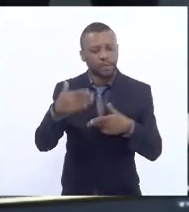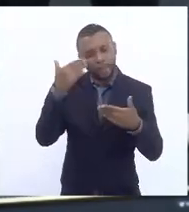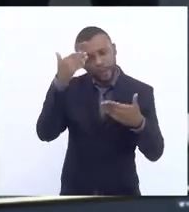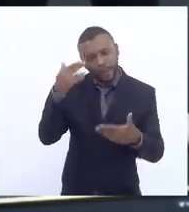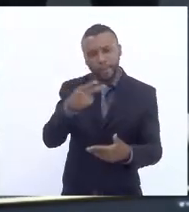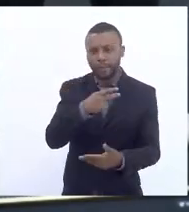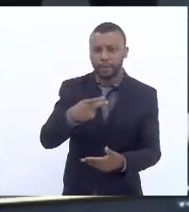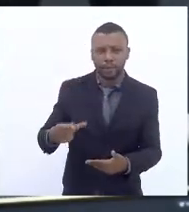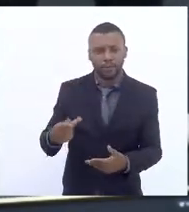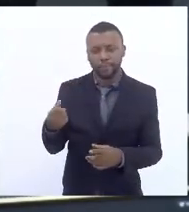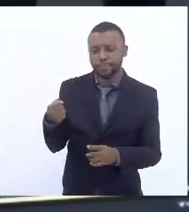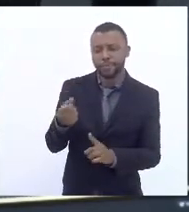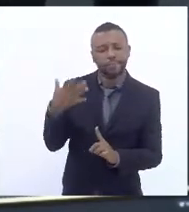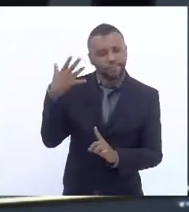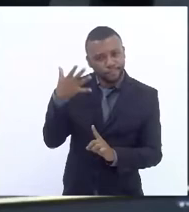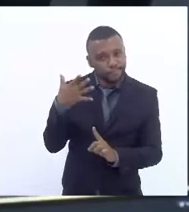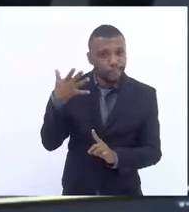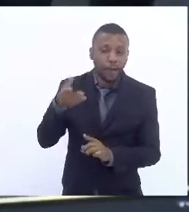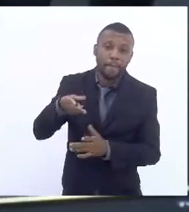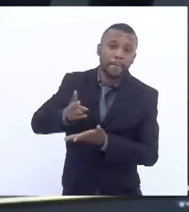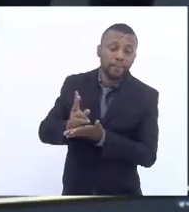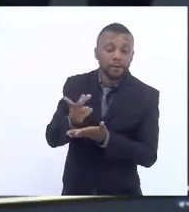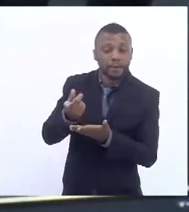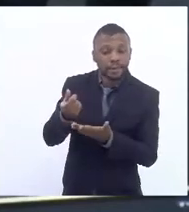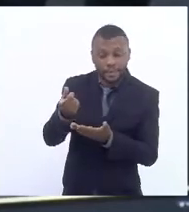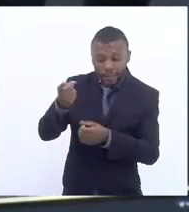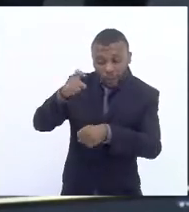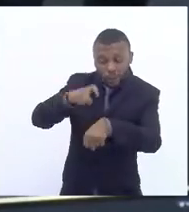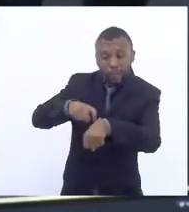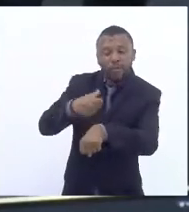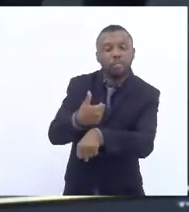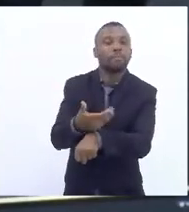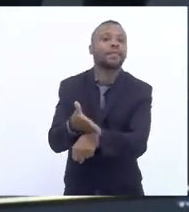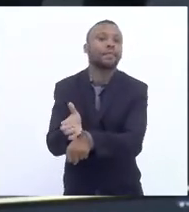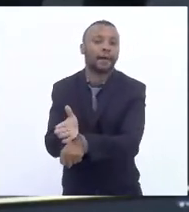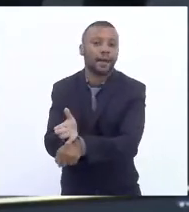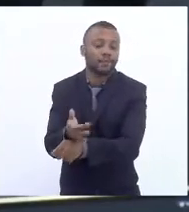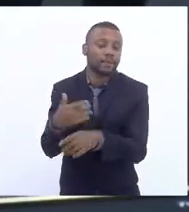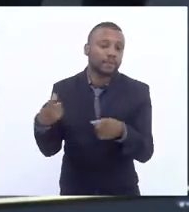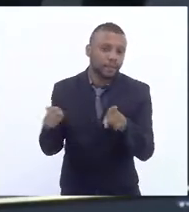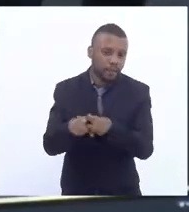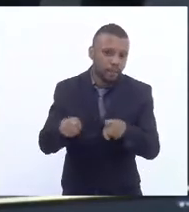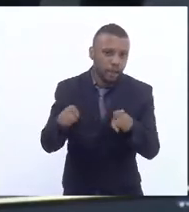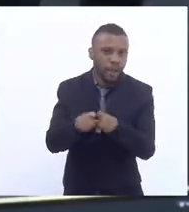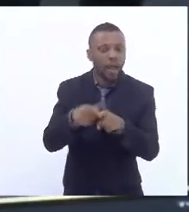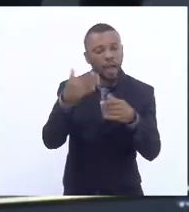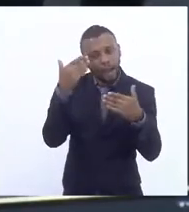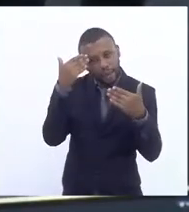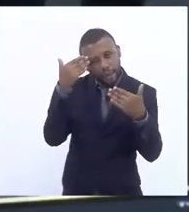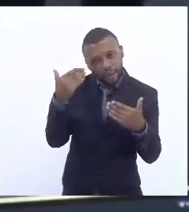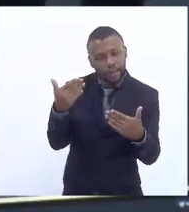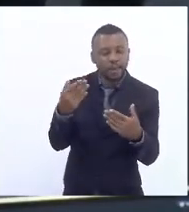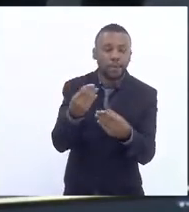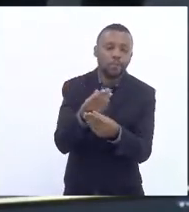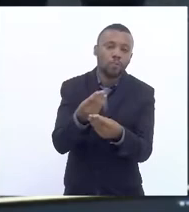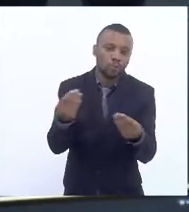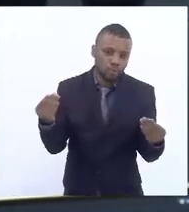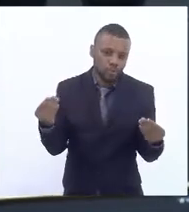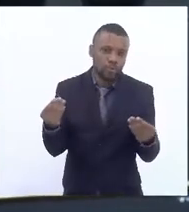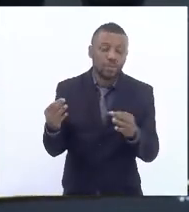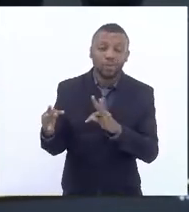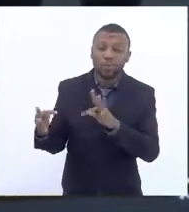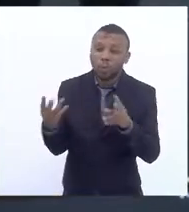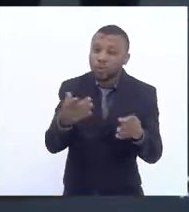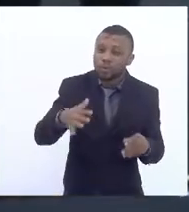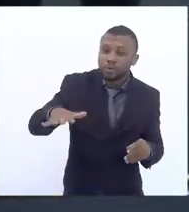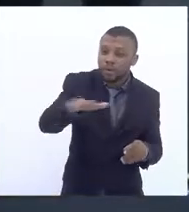por me conceder a fala, mesmo depois de ter passado. E aí agradecer muito, porque todos aqueles que